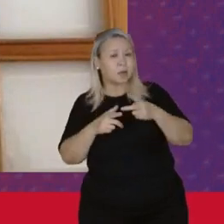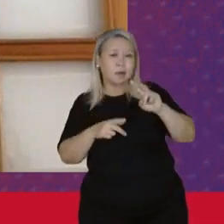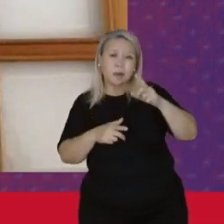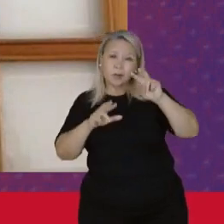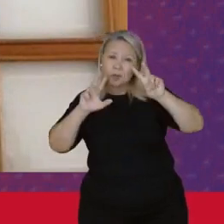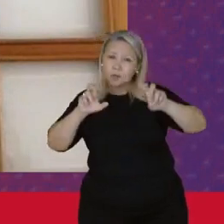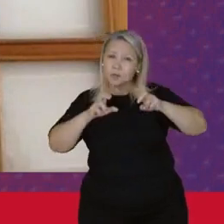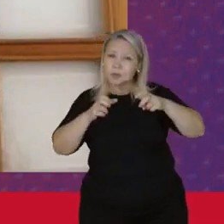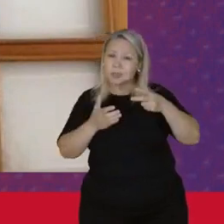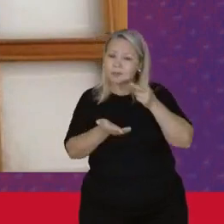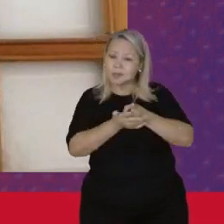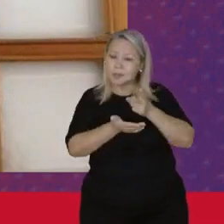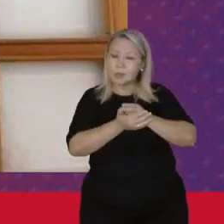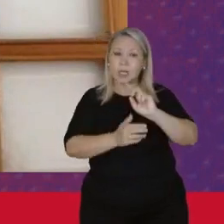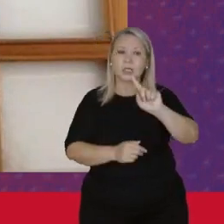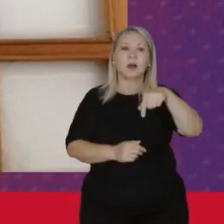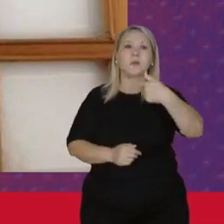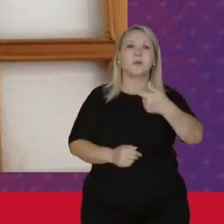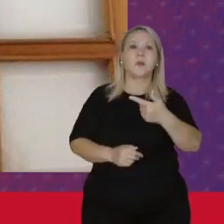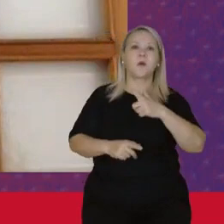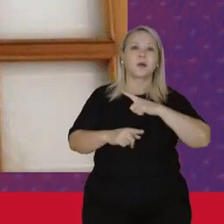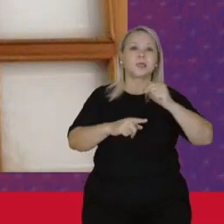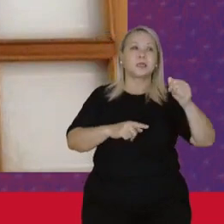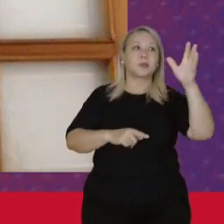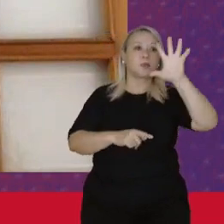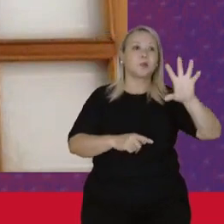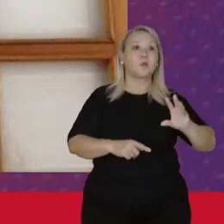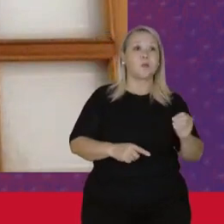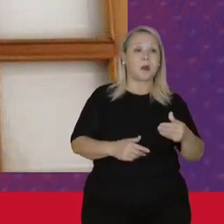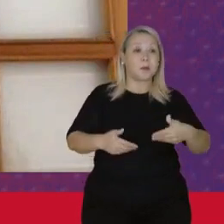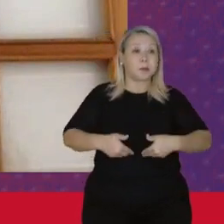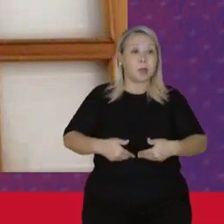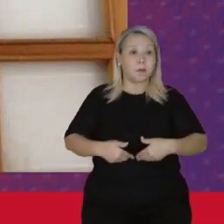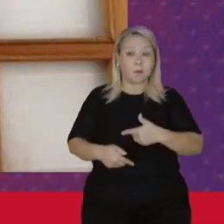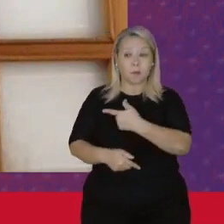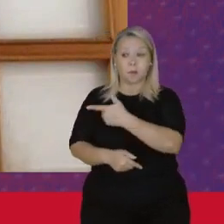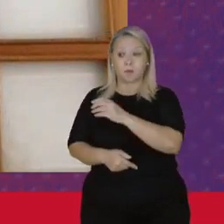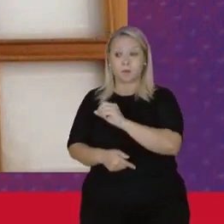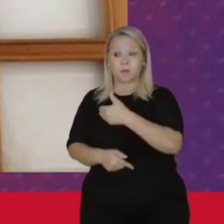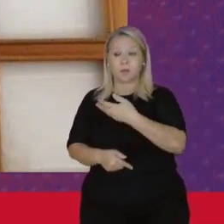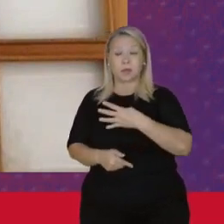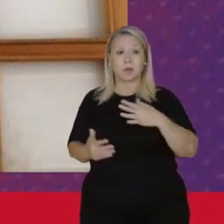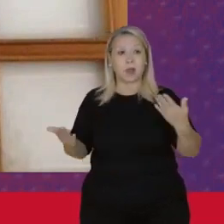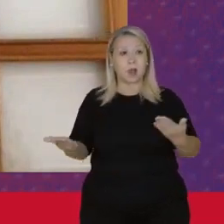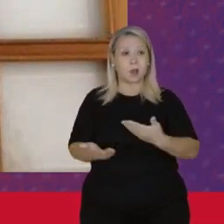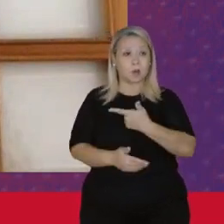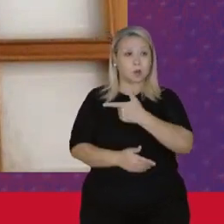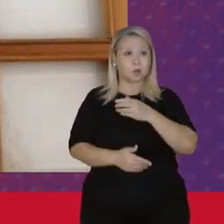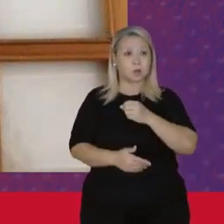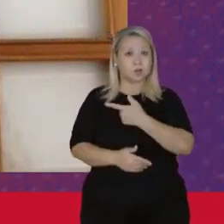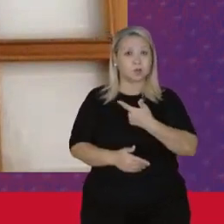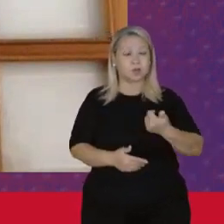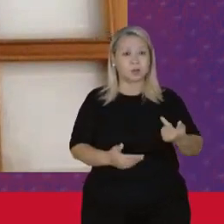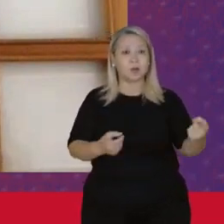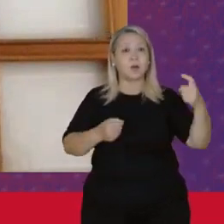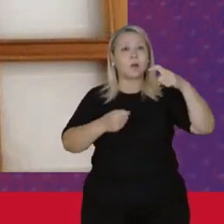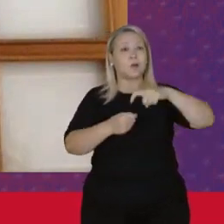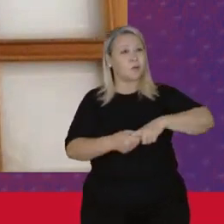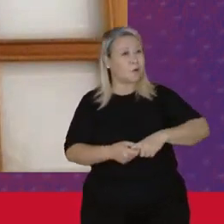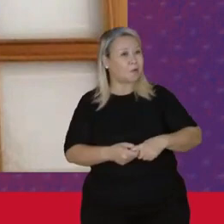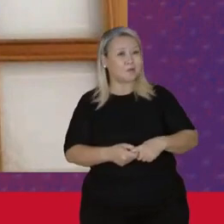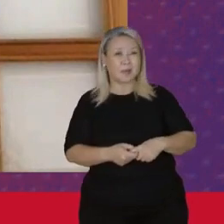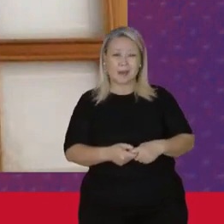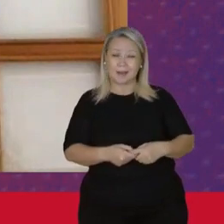Não podemos, depois de ter saído do mapa da fome em 2014, agora em 2021, retomarmos essa situação